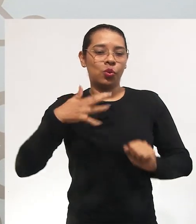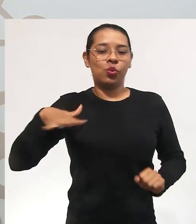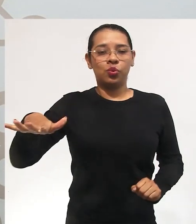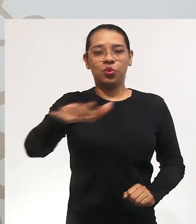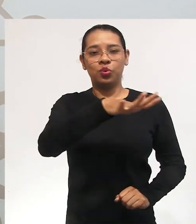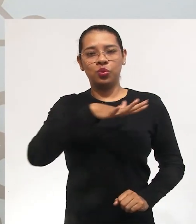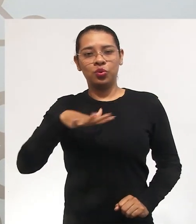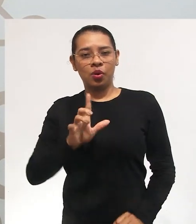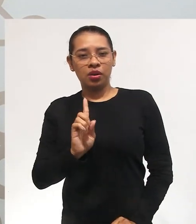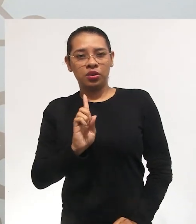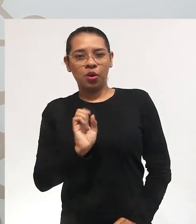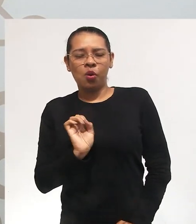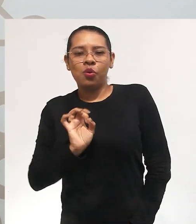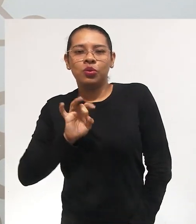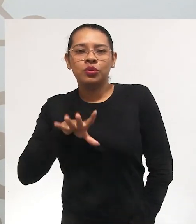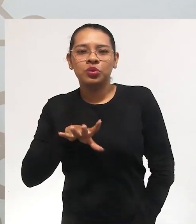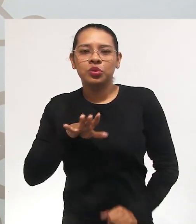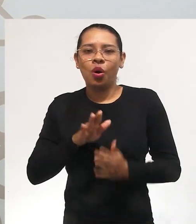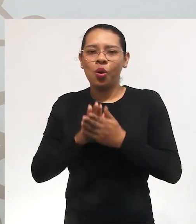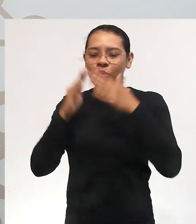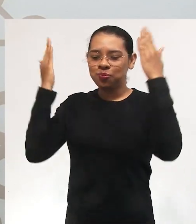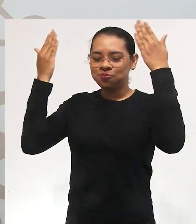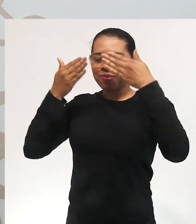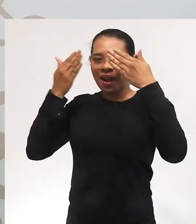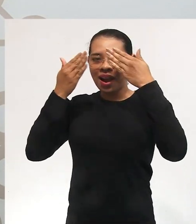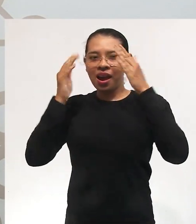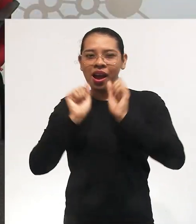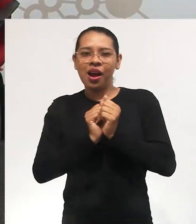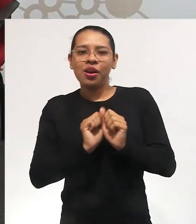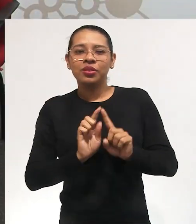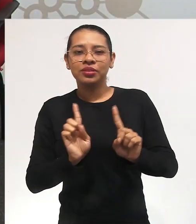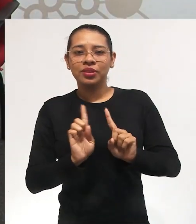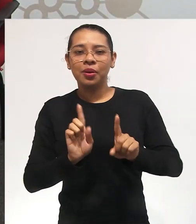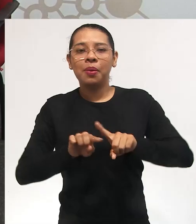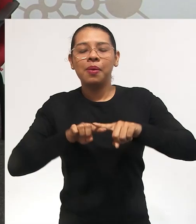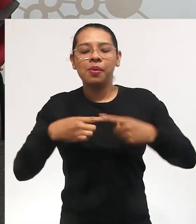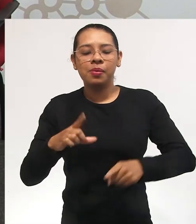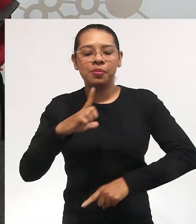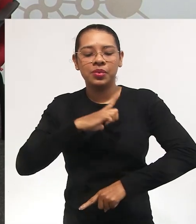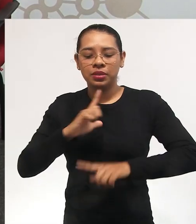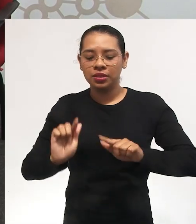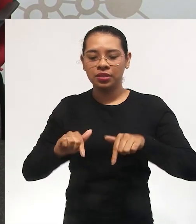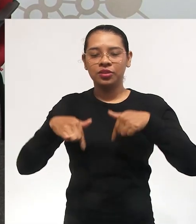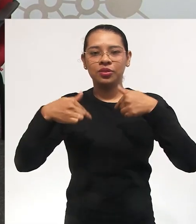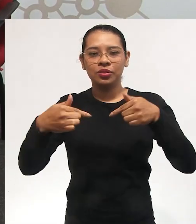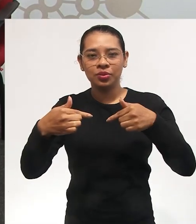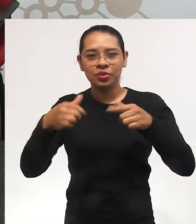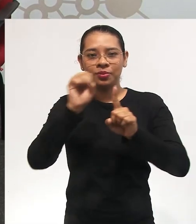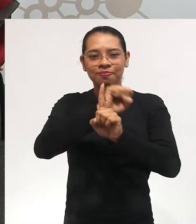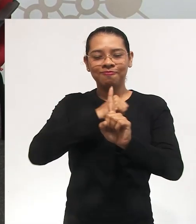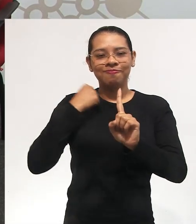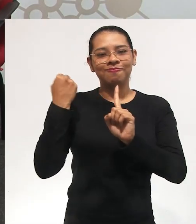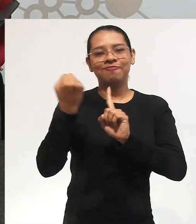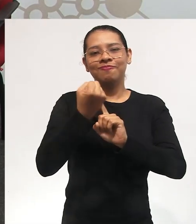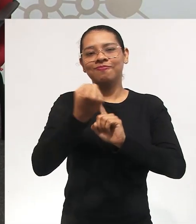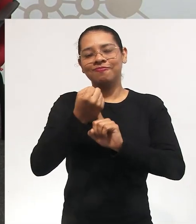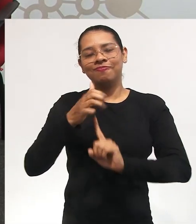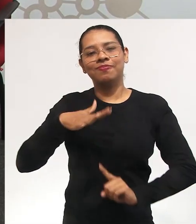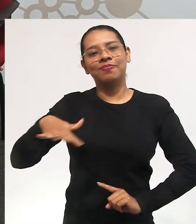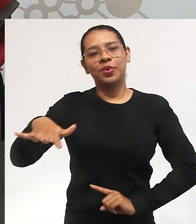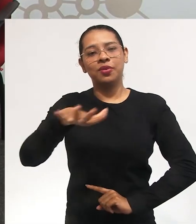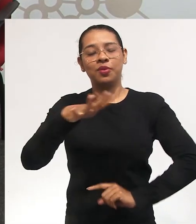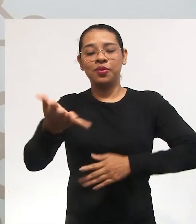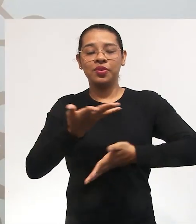como sujeito passivo diante disso, mas também participativo na sociedade como um todo.